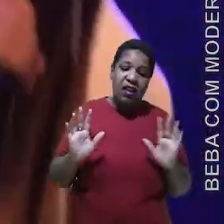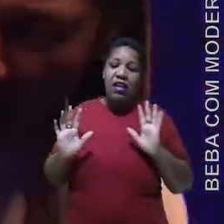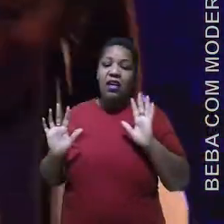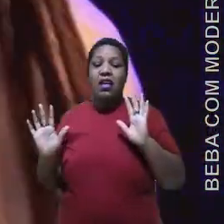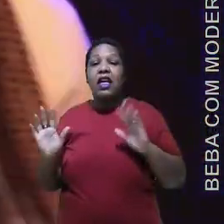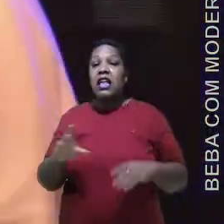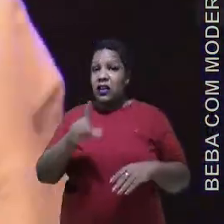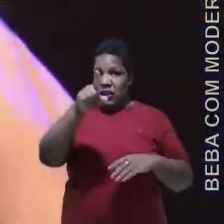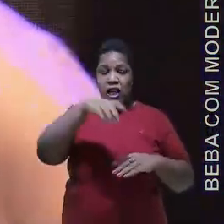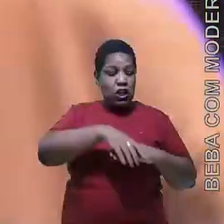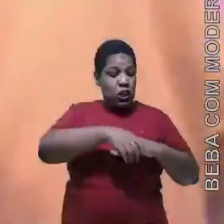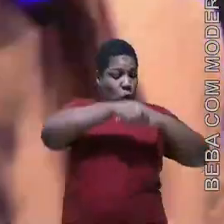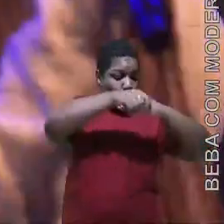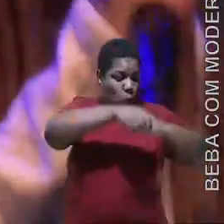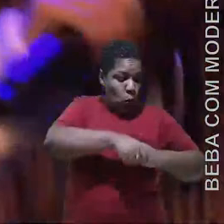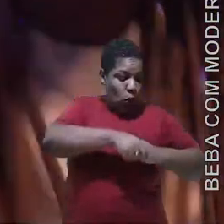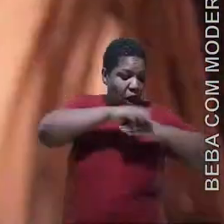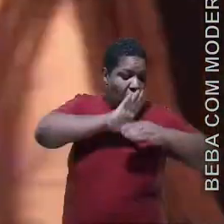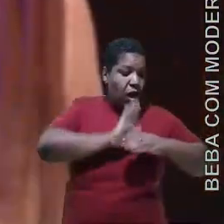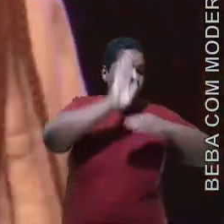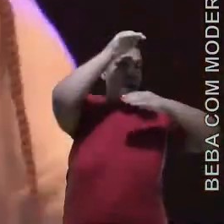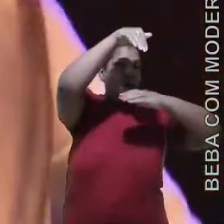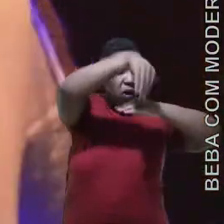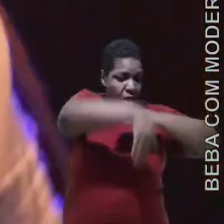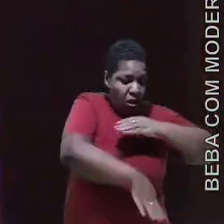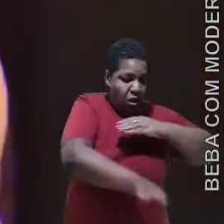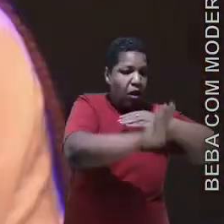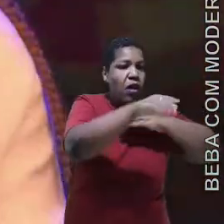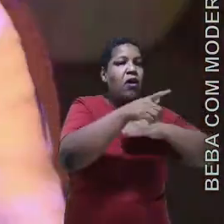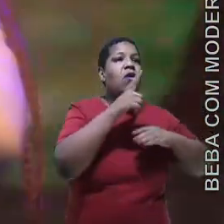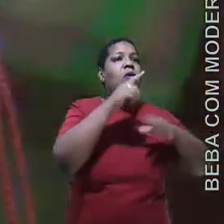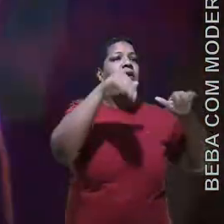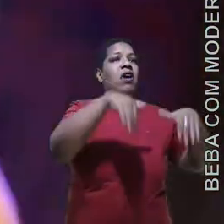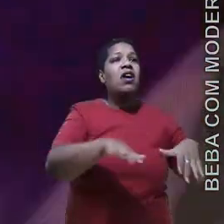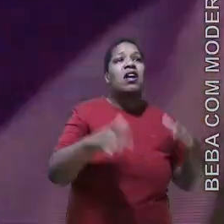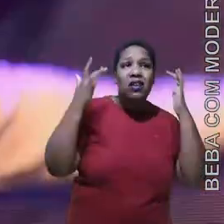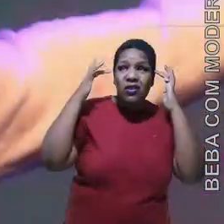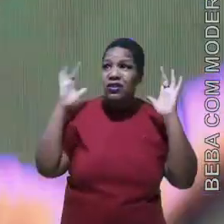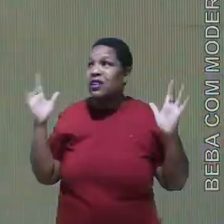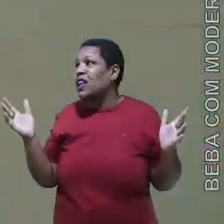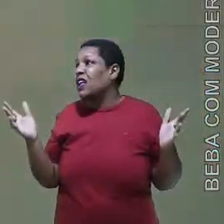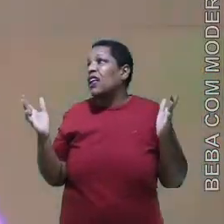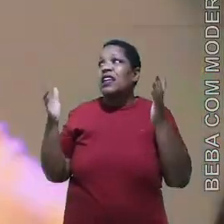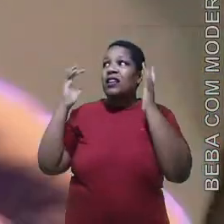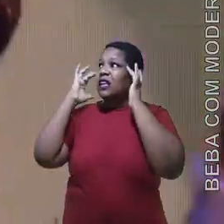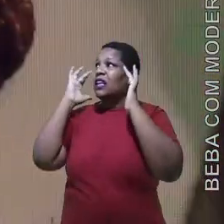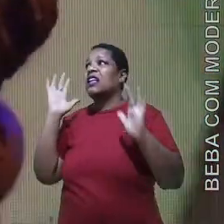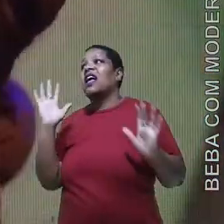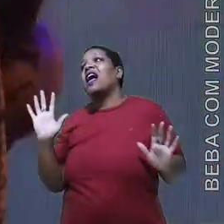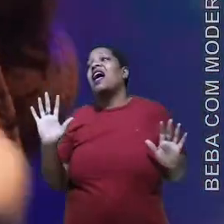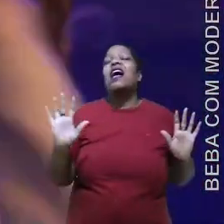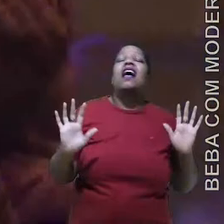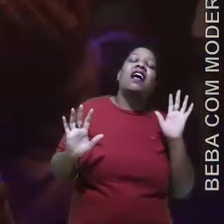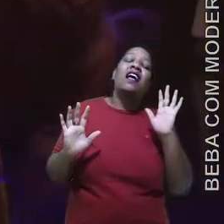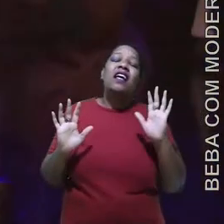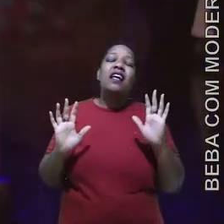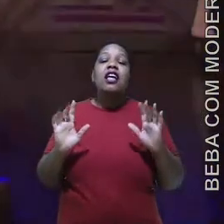segura não é a solidão